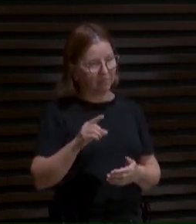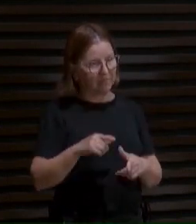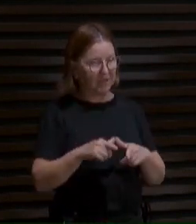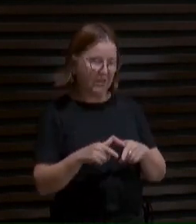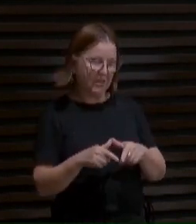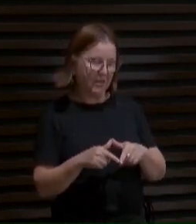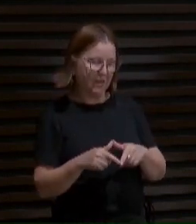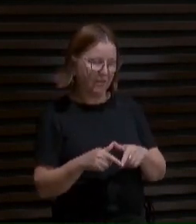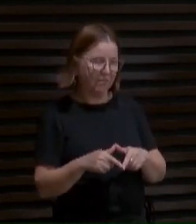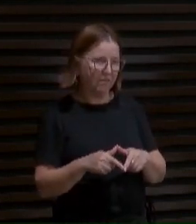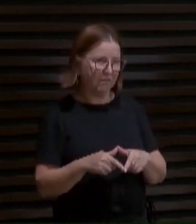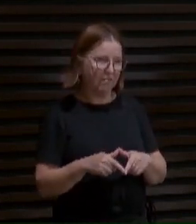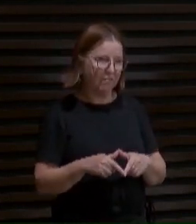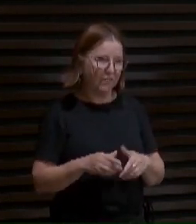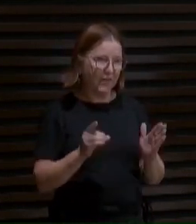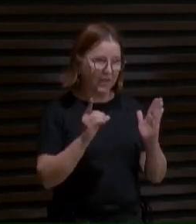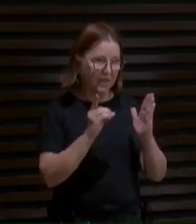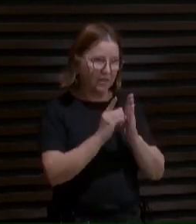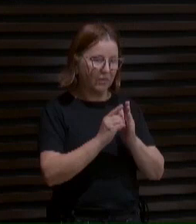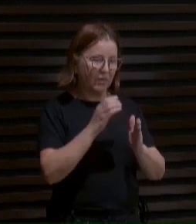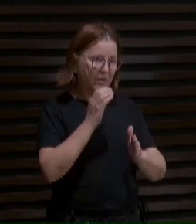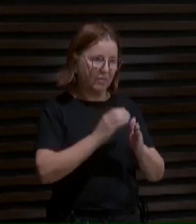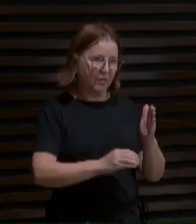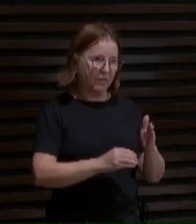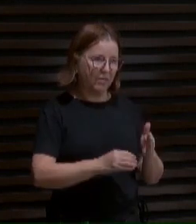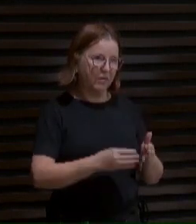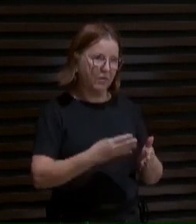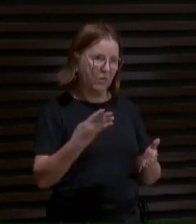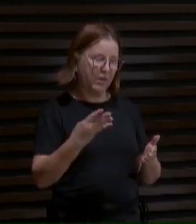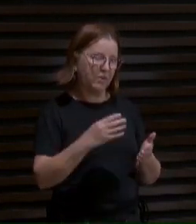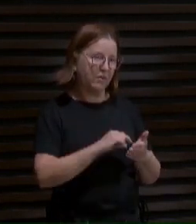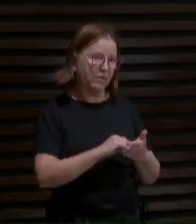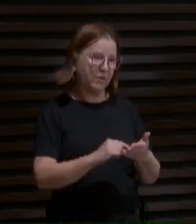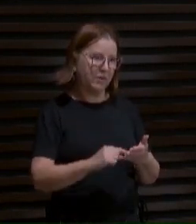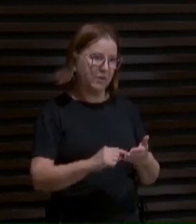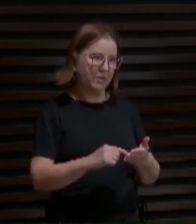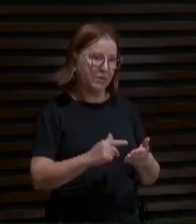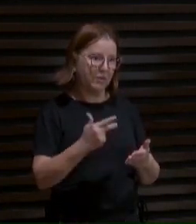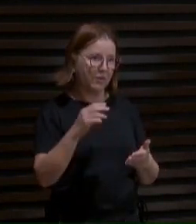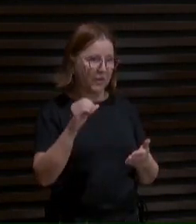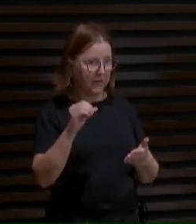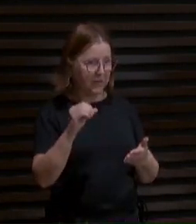de Deuteronômio, versículo 30 e 31.